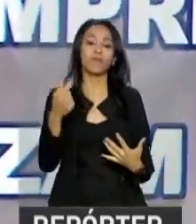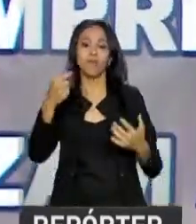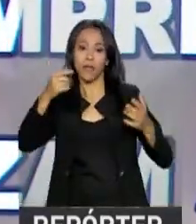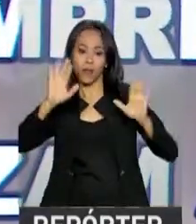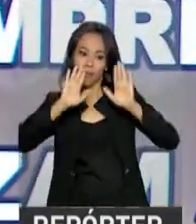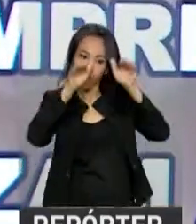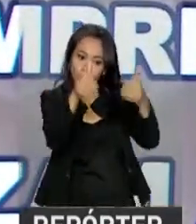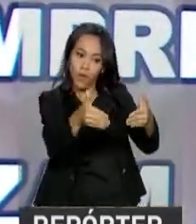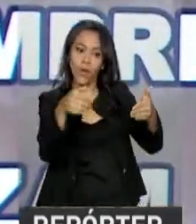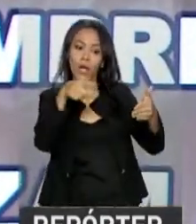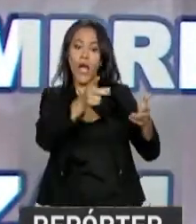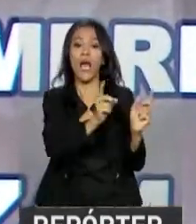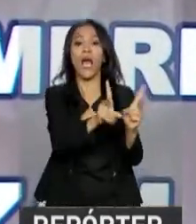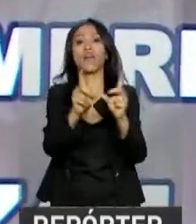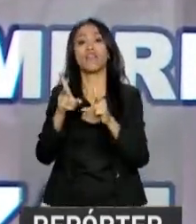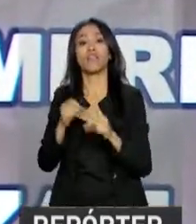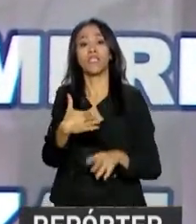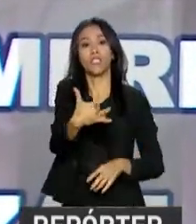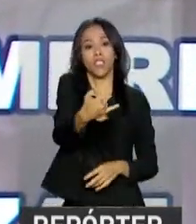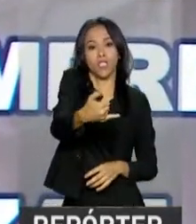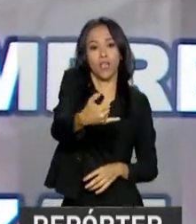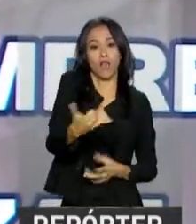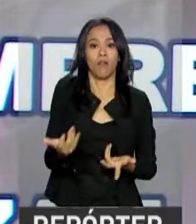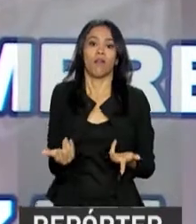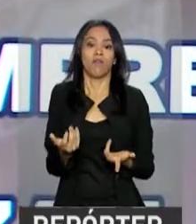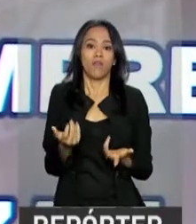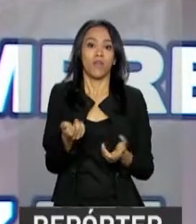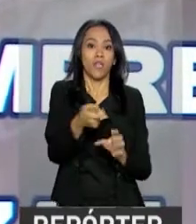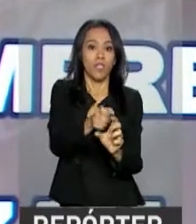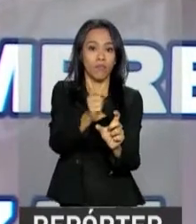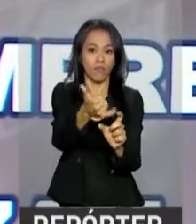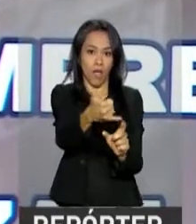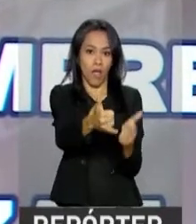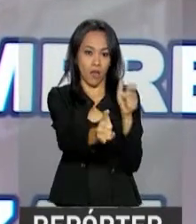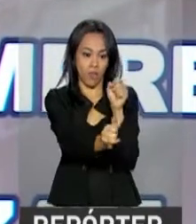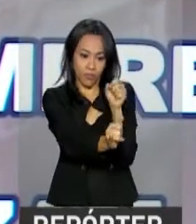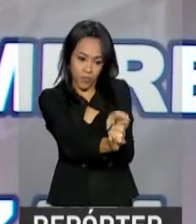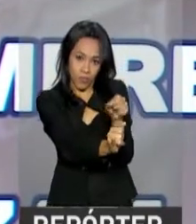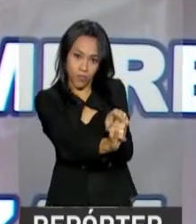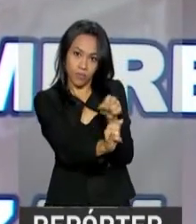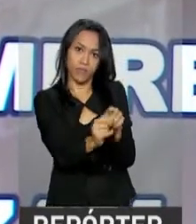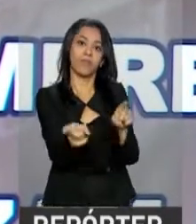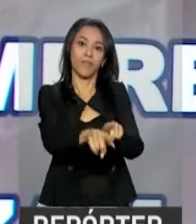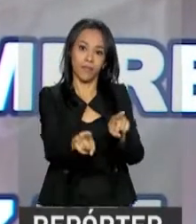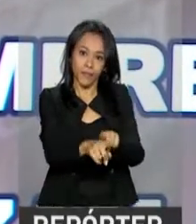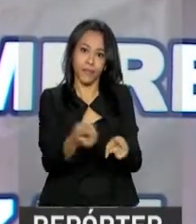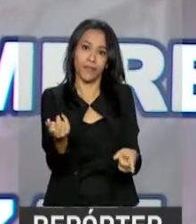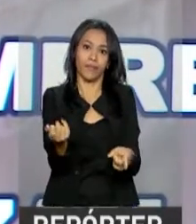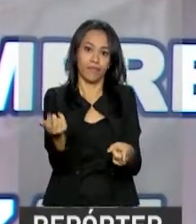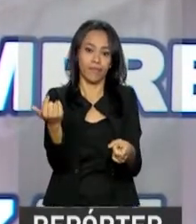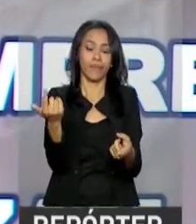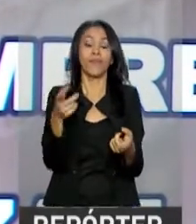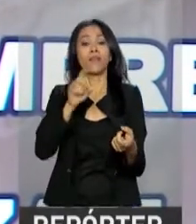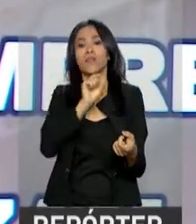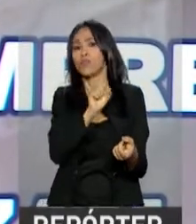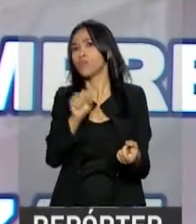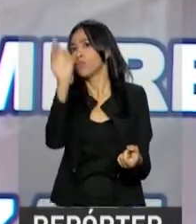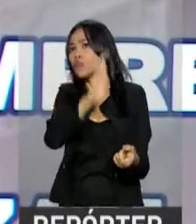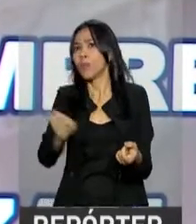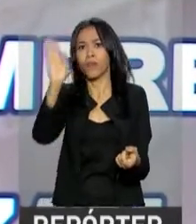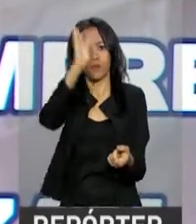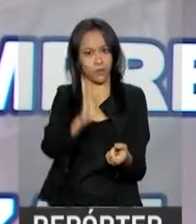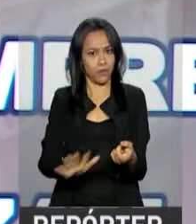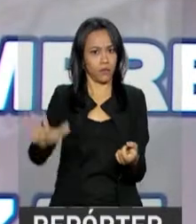o comércio ilegal de armas e munição desenvolvida de uma forma sincronizada em todo o território nacional em um ambiente